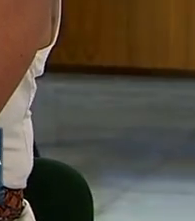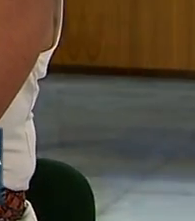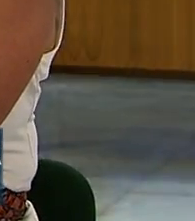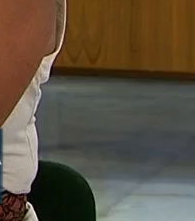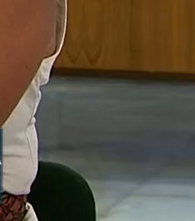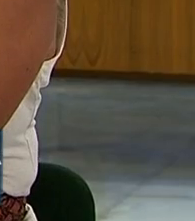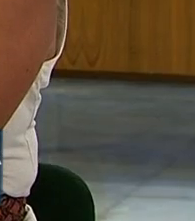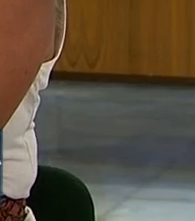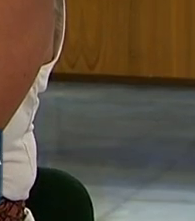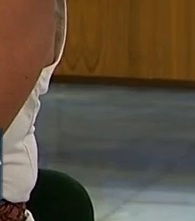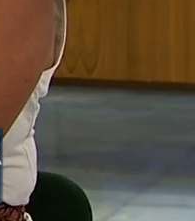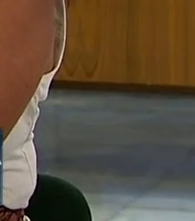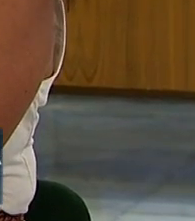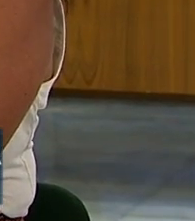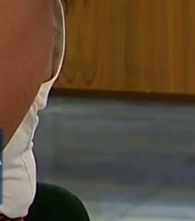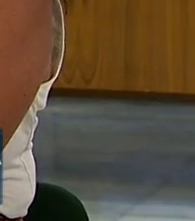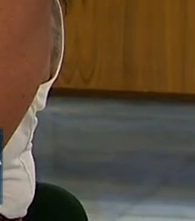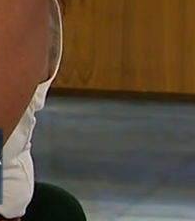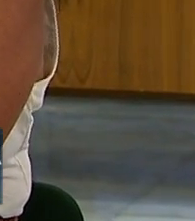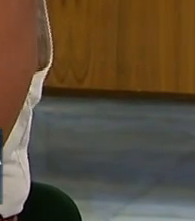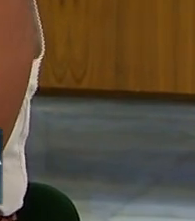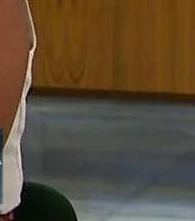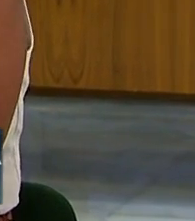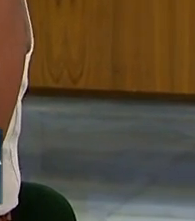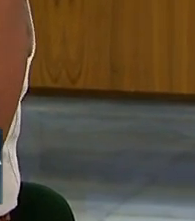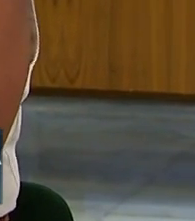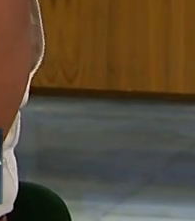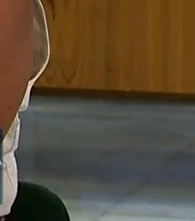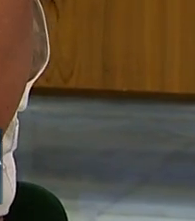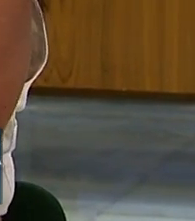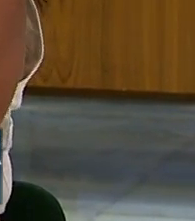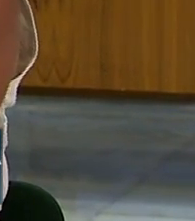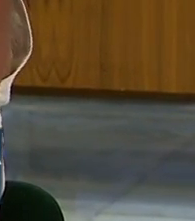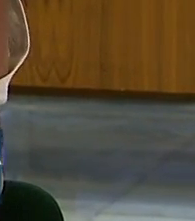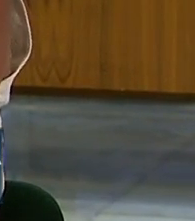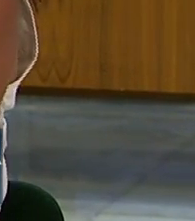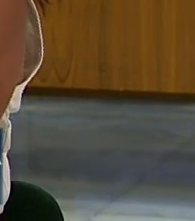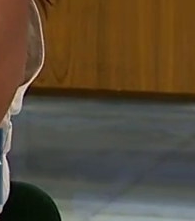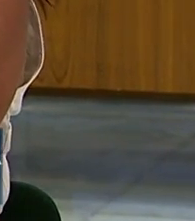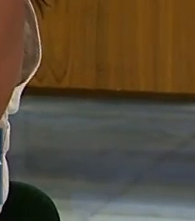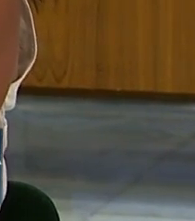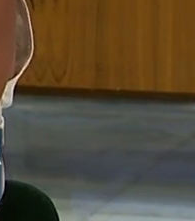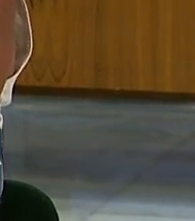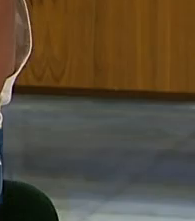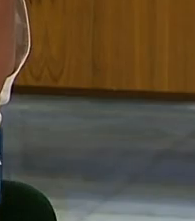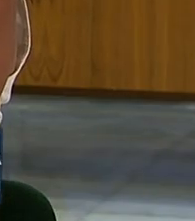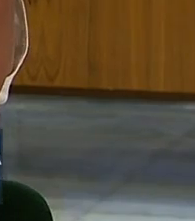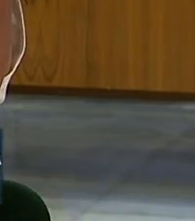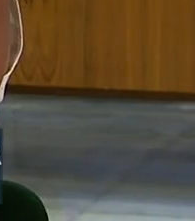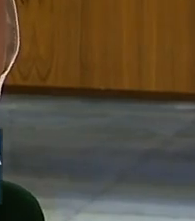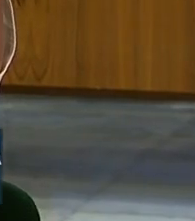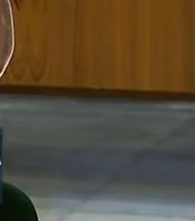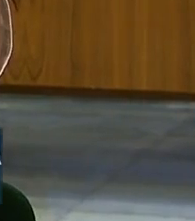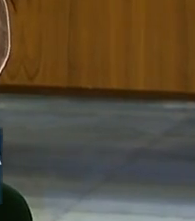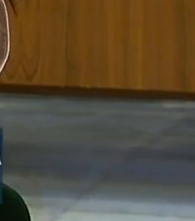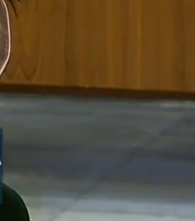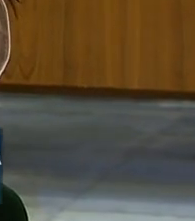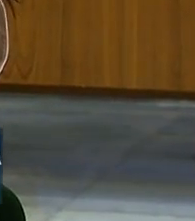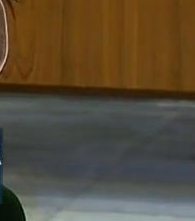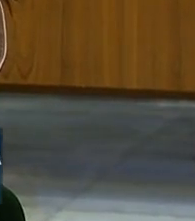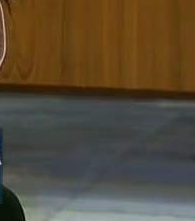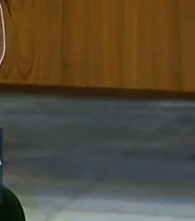falar e aí eu me pergunto será que a gente vai ter café da manhã com Joaquim Levi